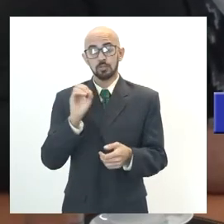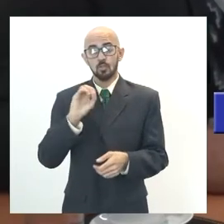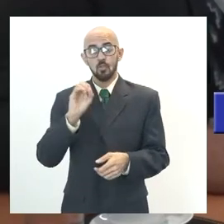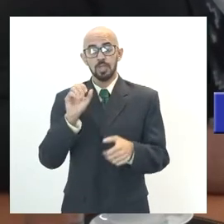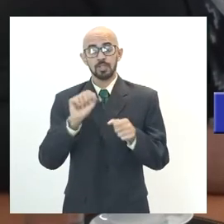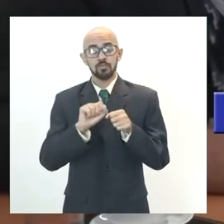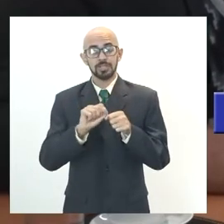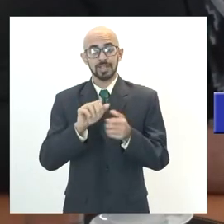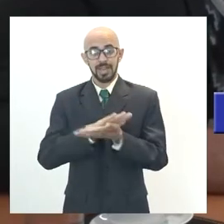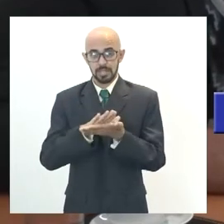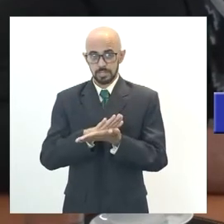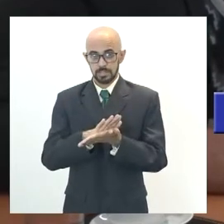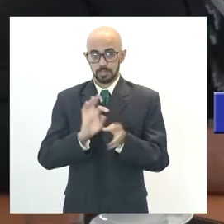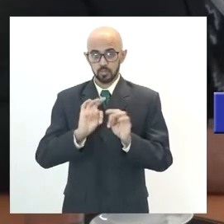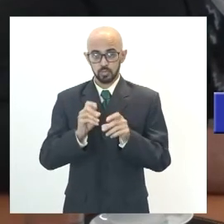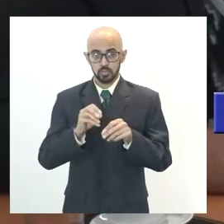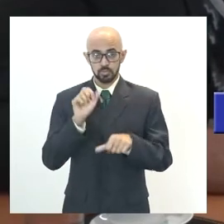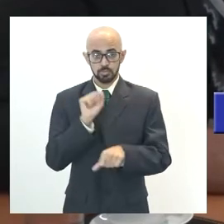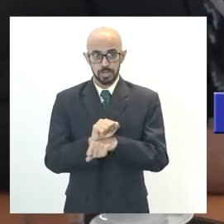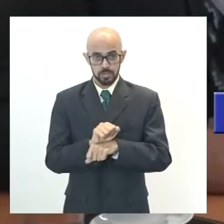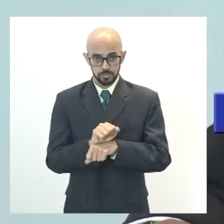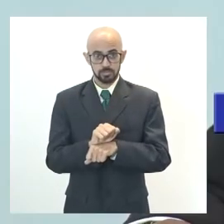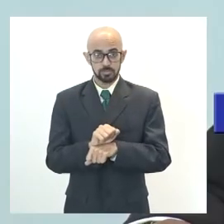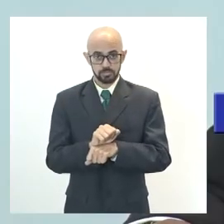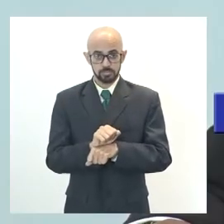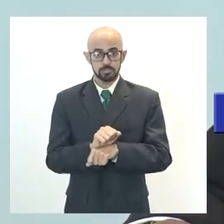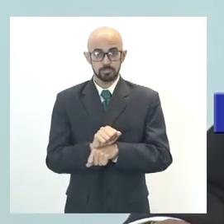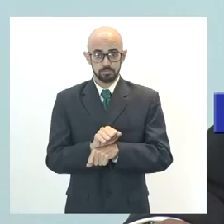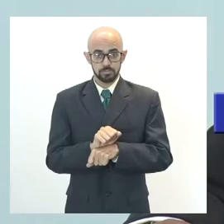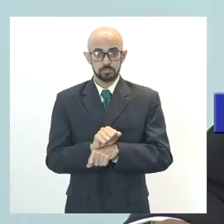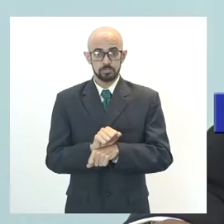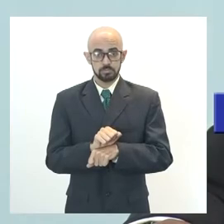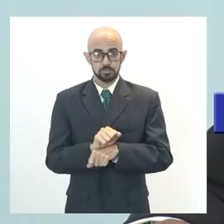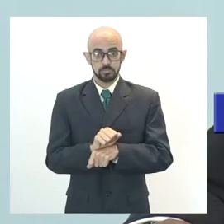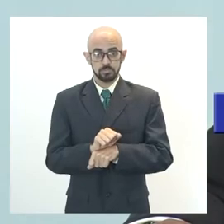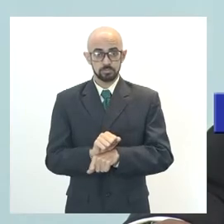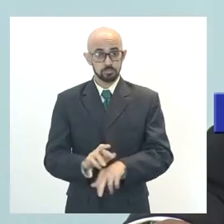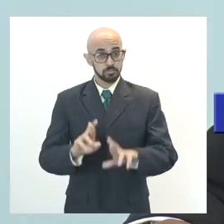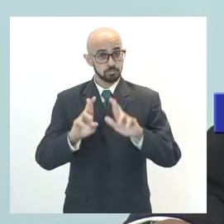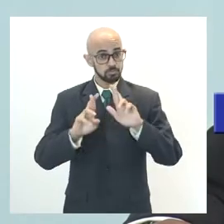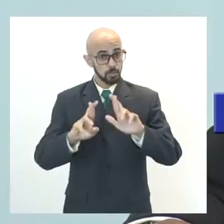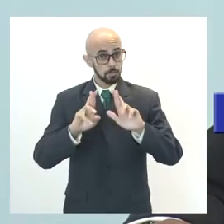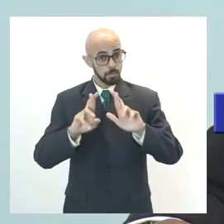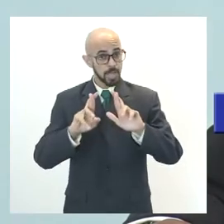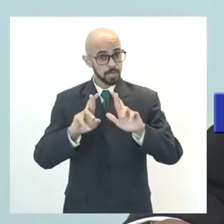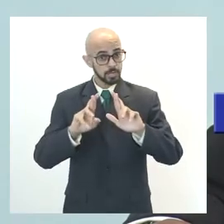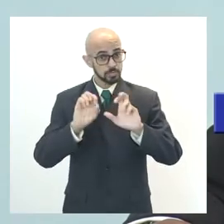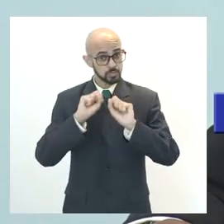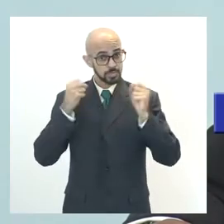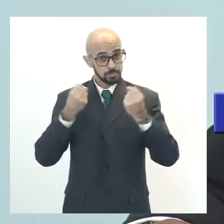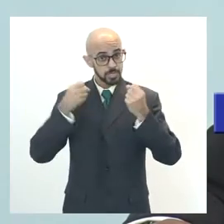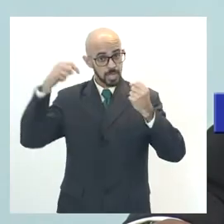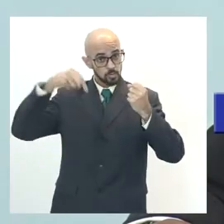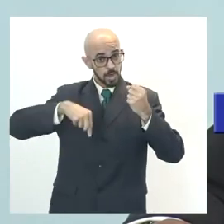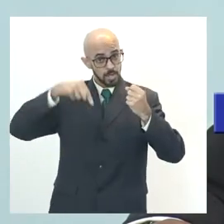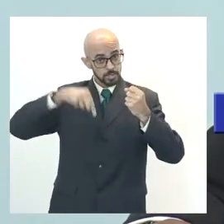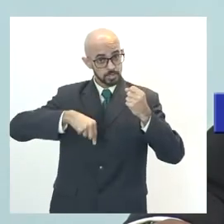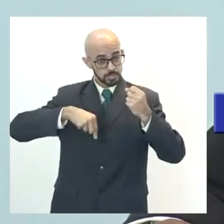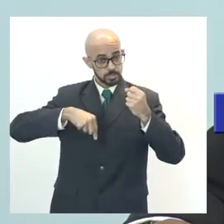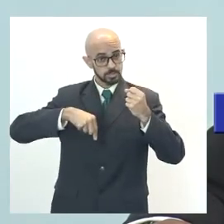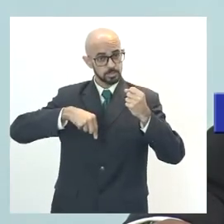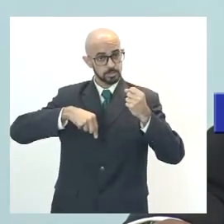tão parado vamos lá né então eu espero que esse seminários Deputado saia